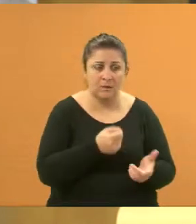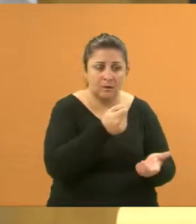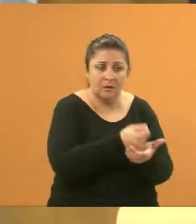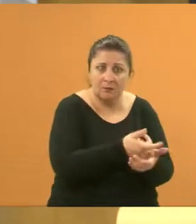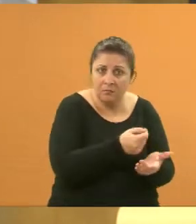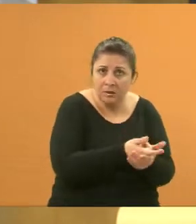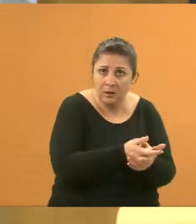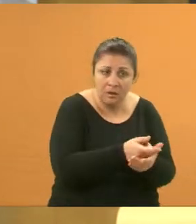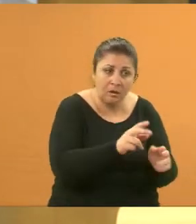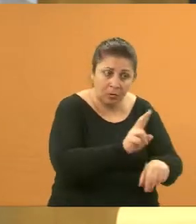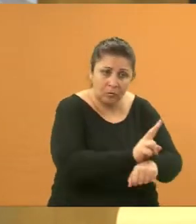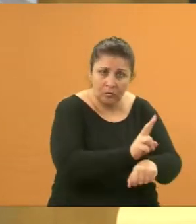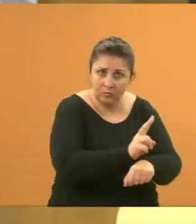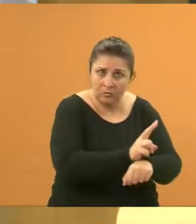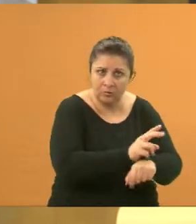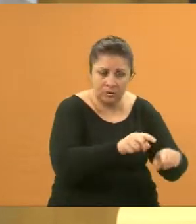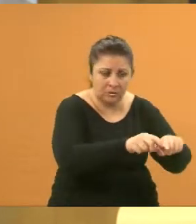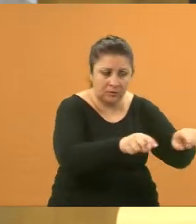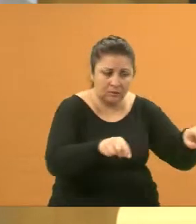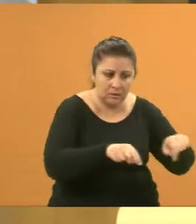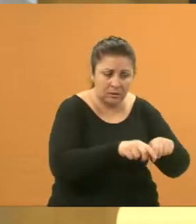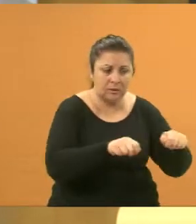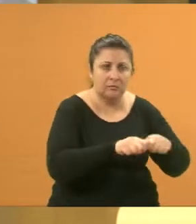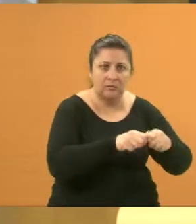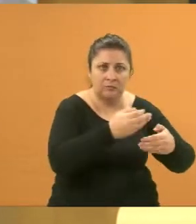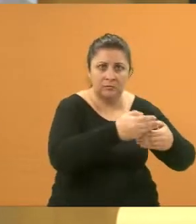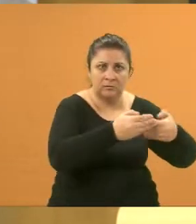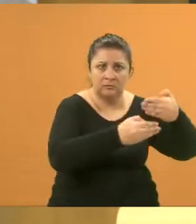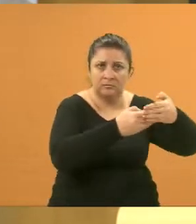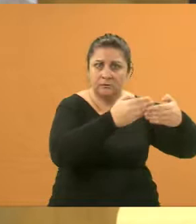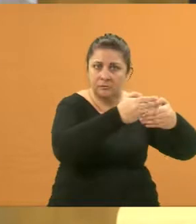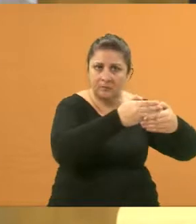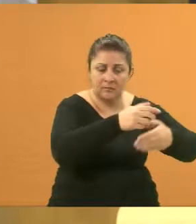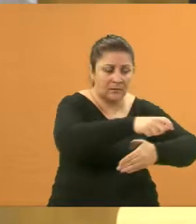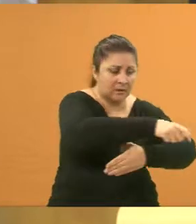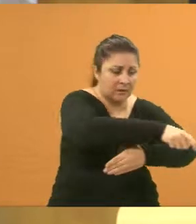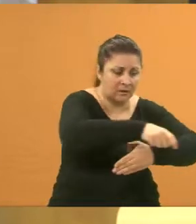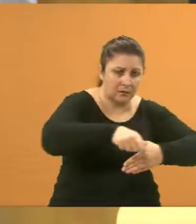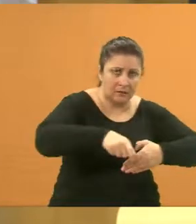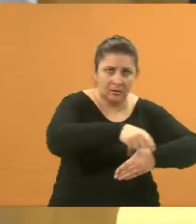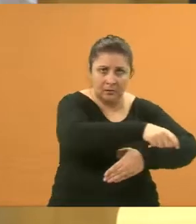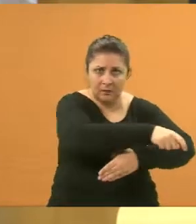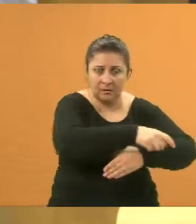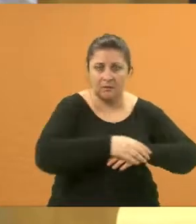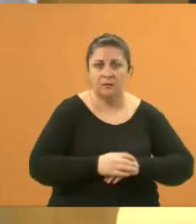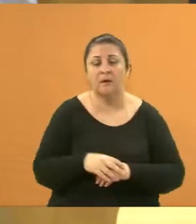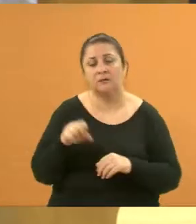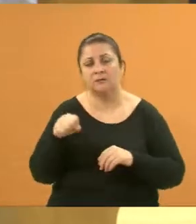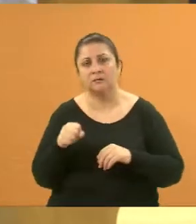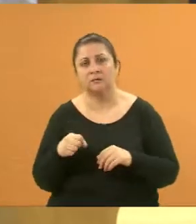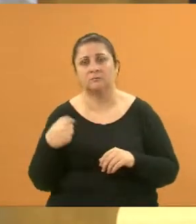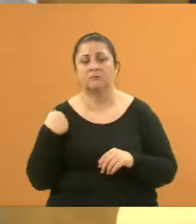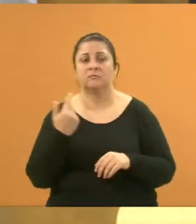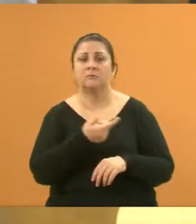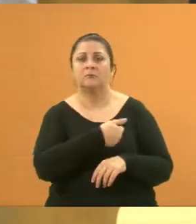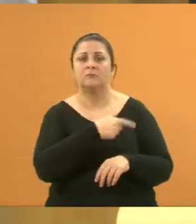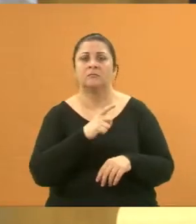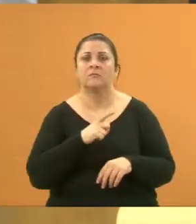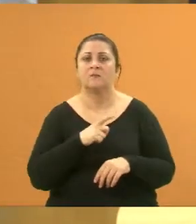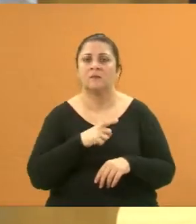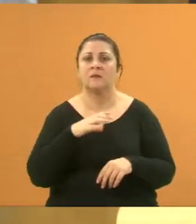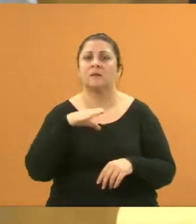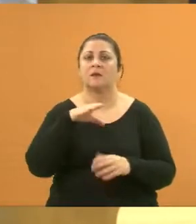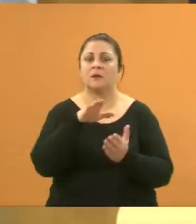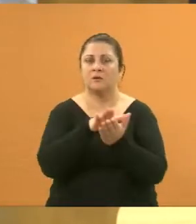próprio imóvel, para construir os muros, para construir as calçadas, e só assim, para que nós tenhamos uma